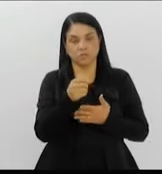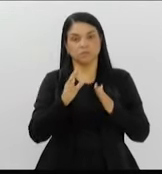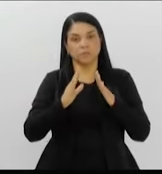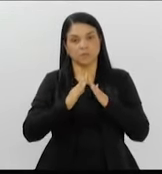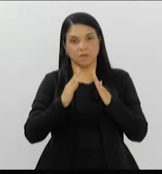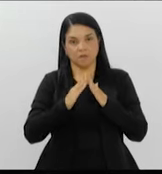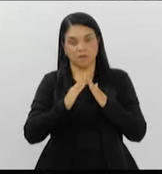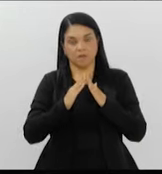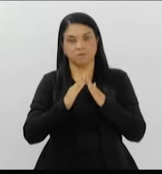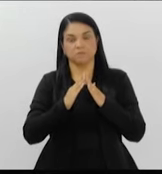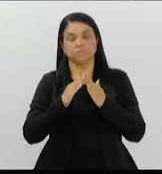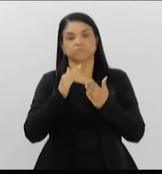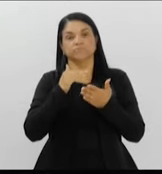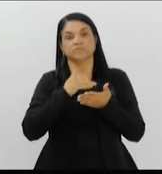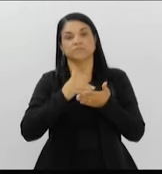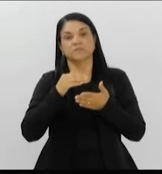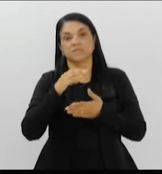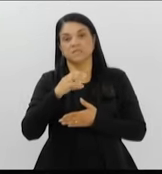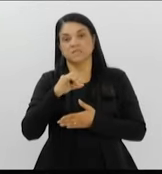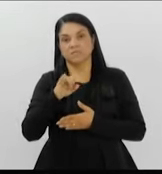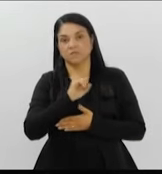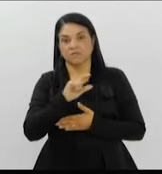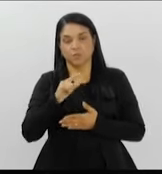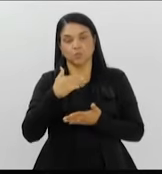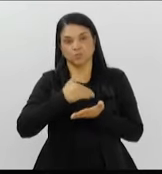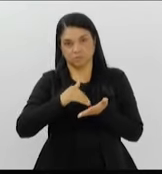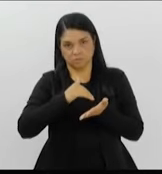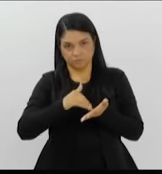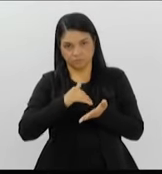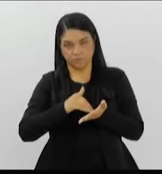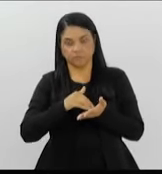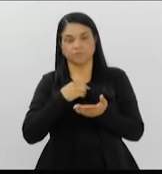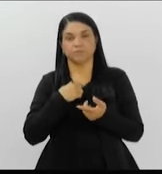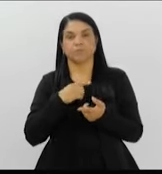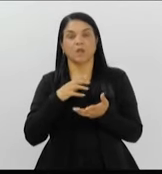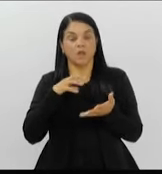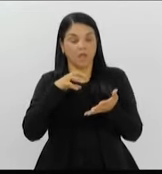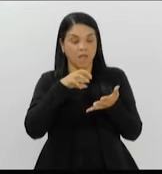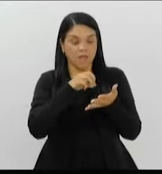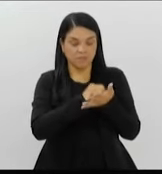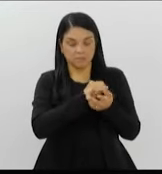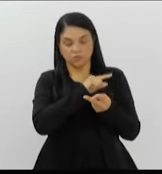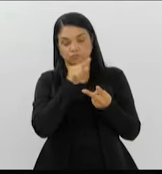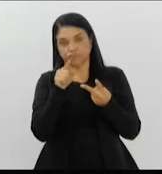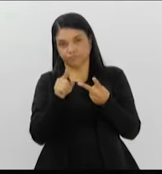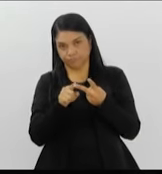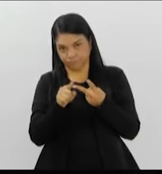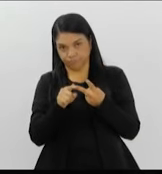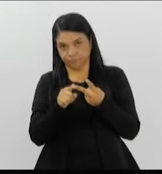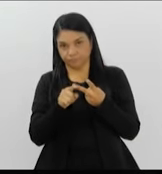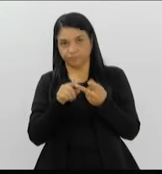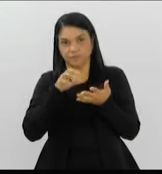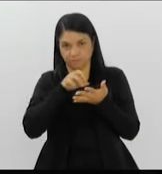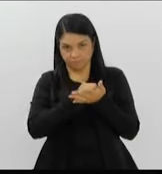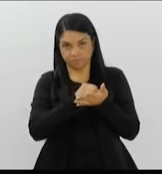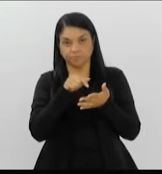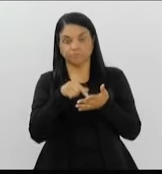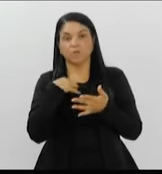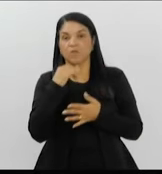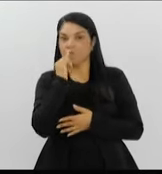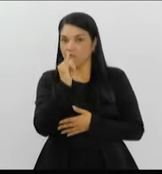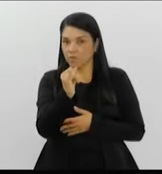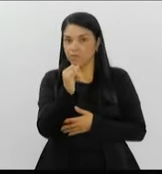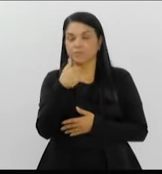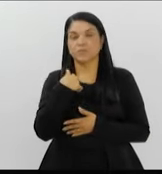só fazendo o registro. Outro registro que eu queria fazer é que eu volto a dizer,